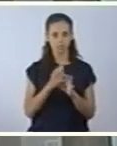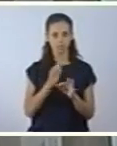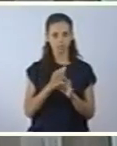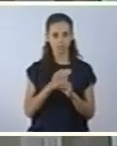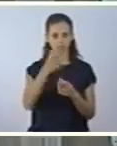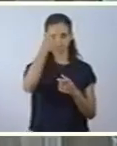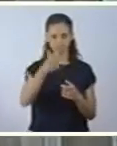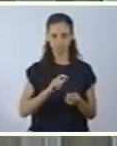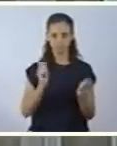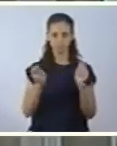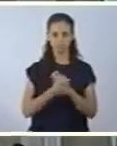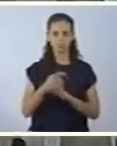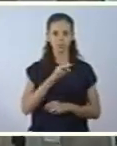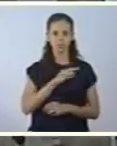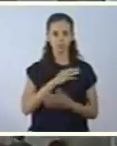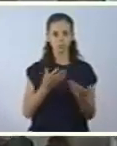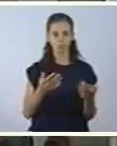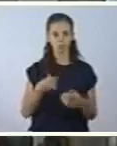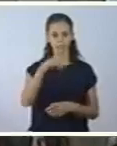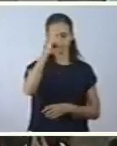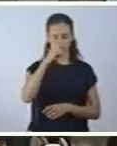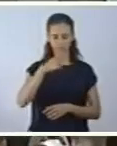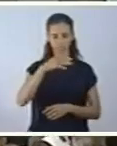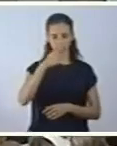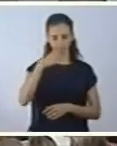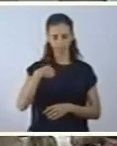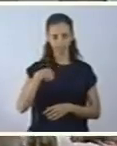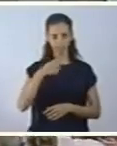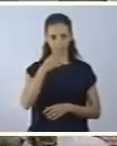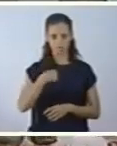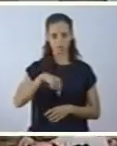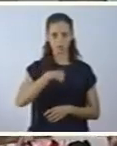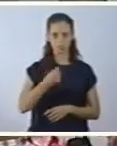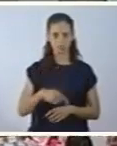da transfiguração do Senhor, reconheçamos que somos pecadores.